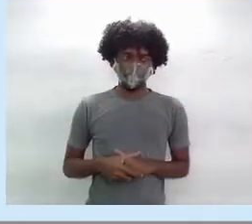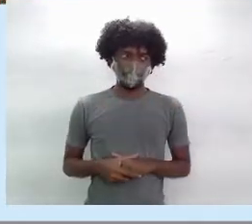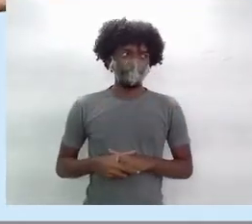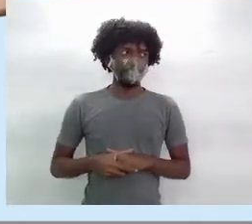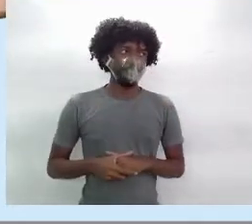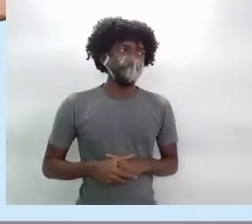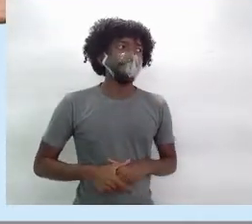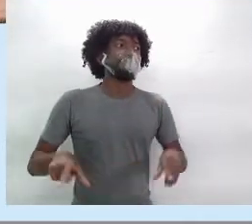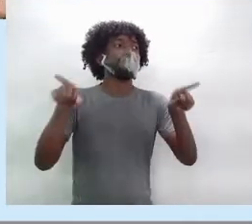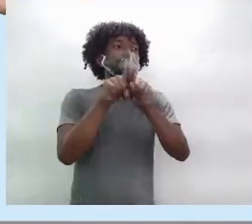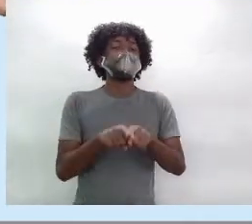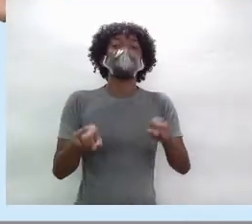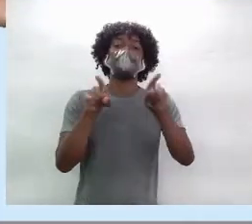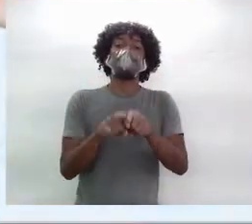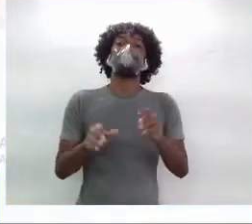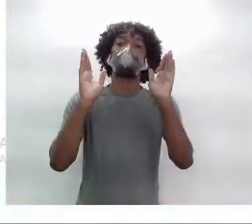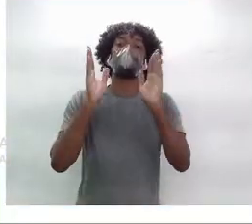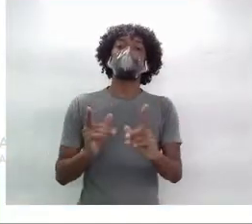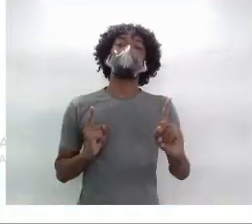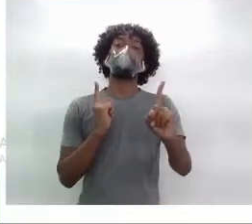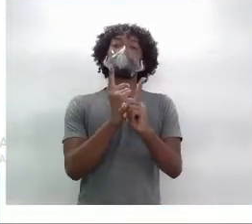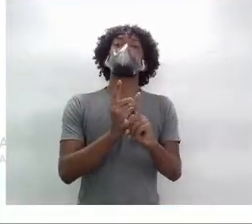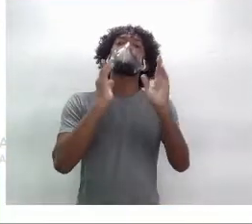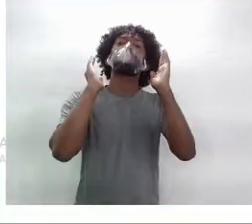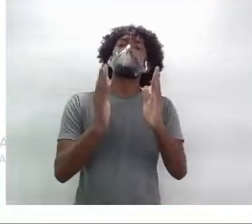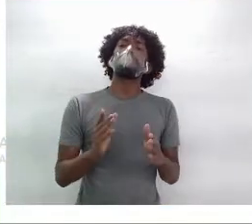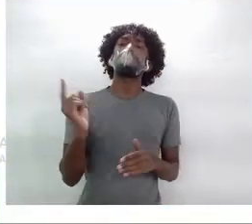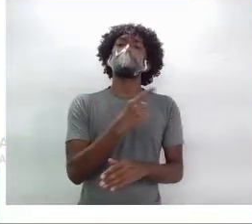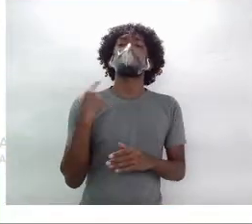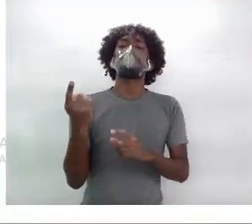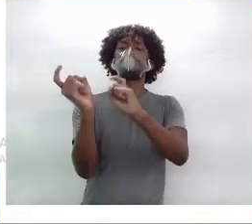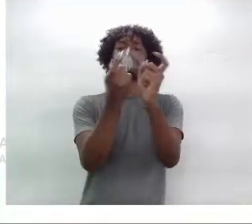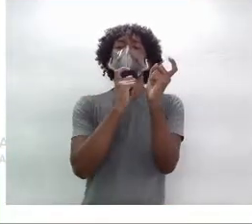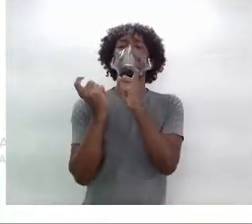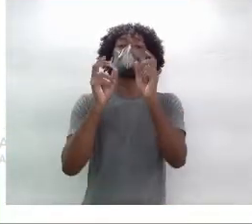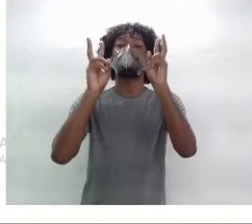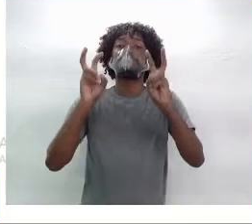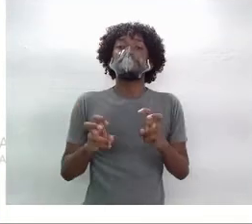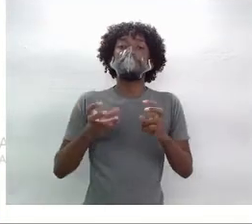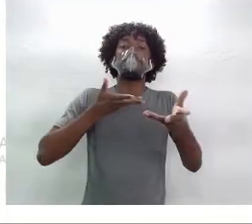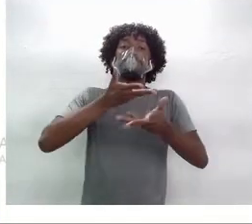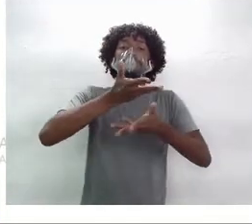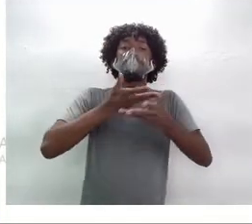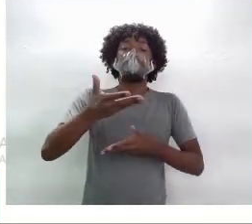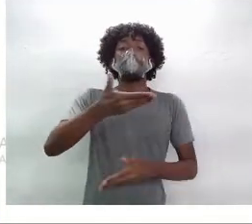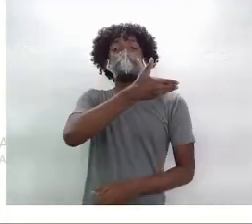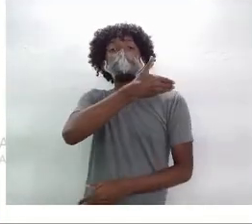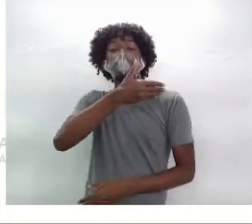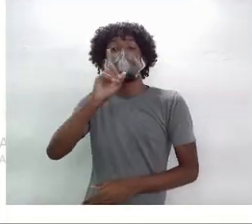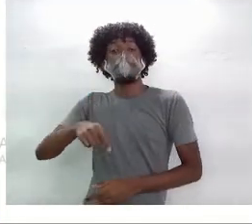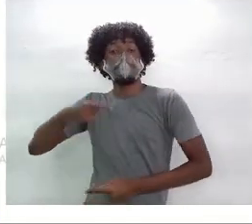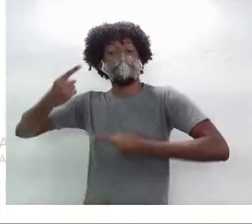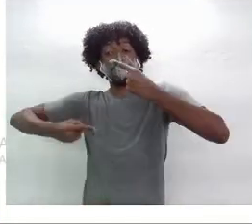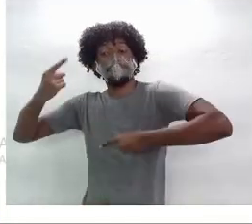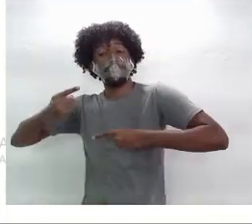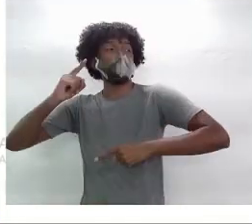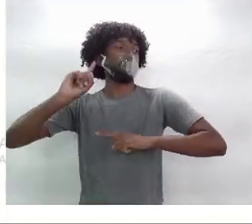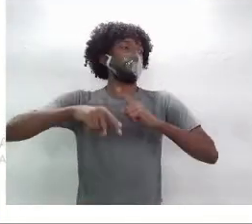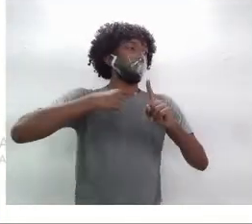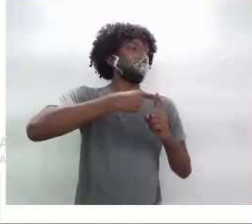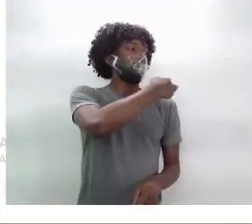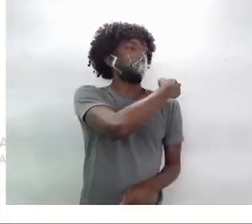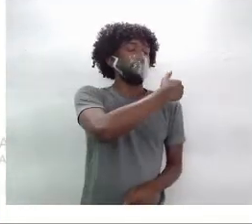Nós tivemos o quê? Um encontro em que nós debatemos a questão da política e a